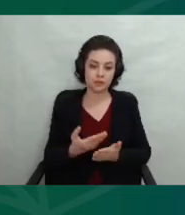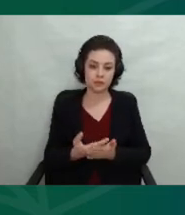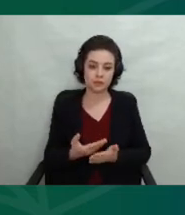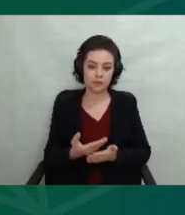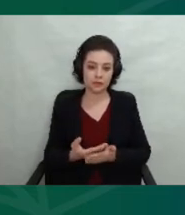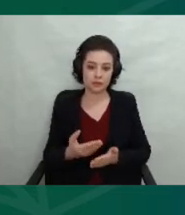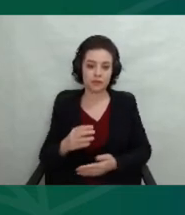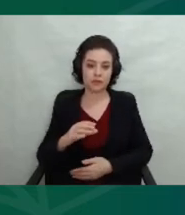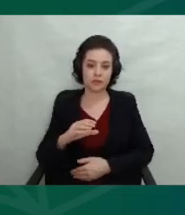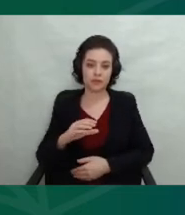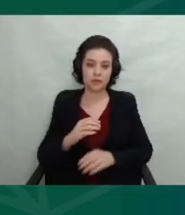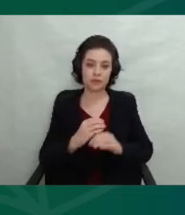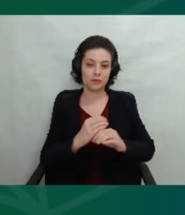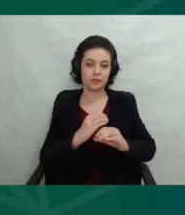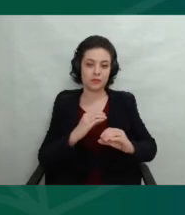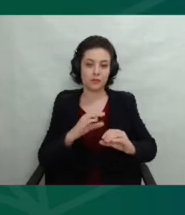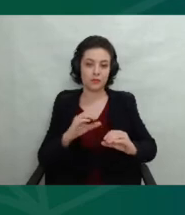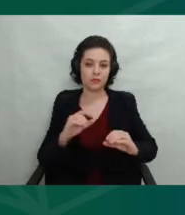medula óssea e de fígado.